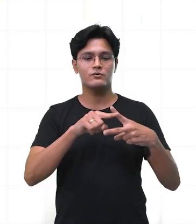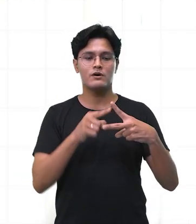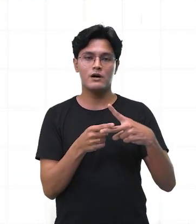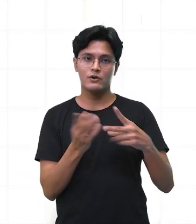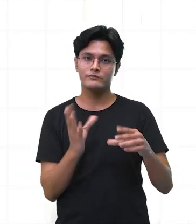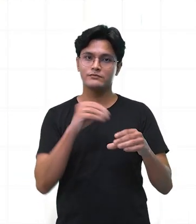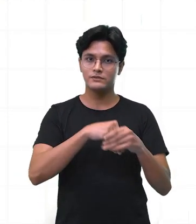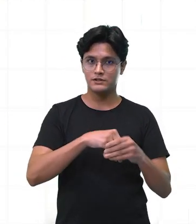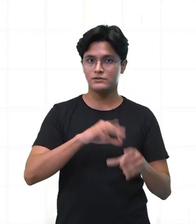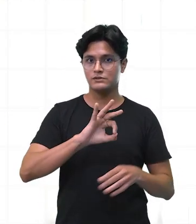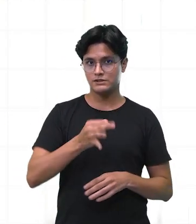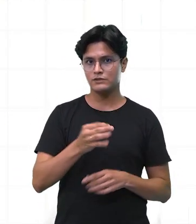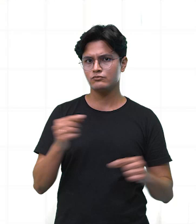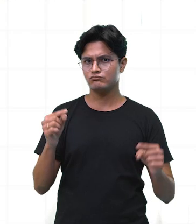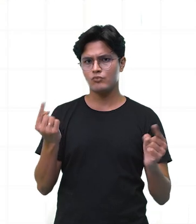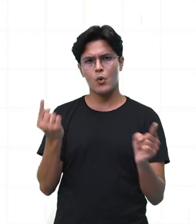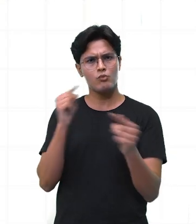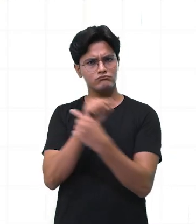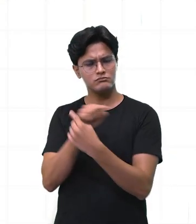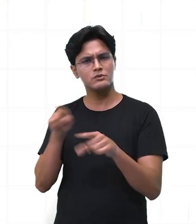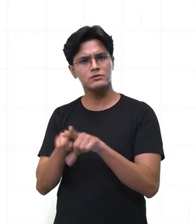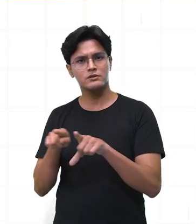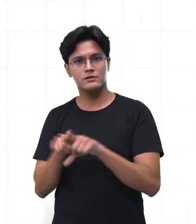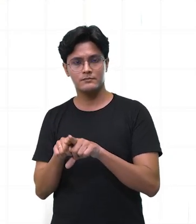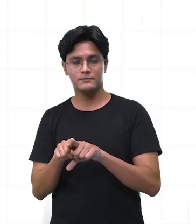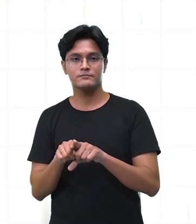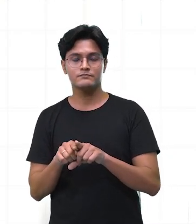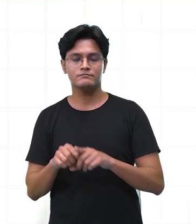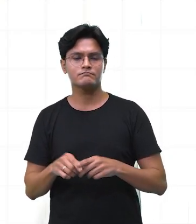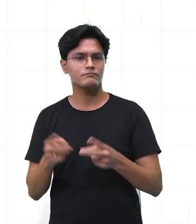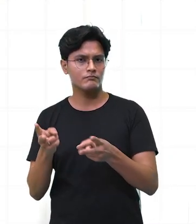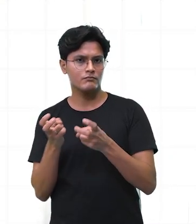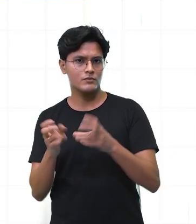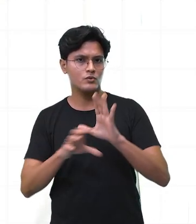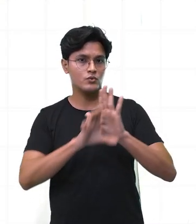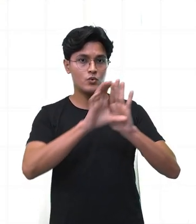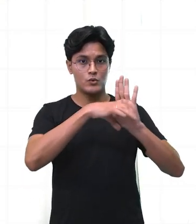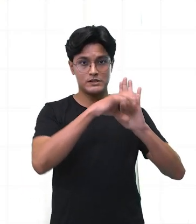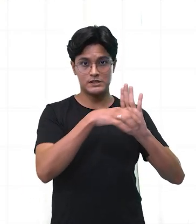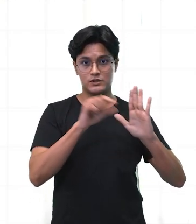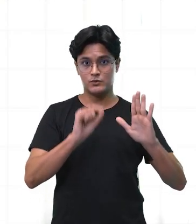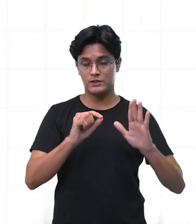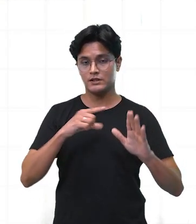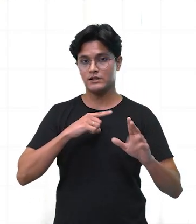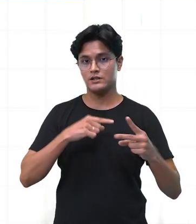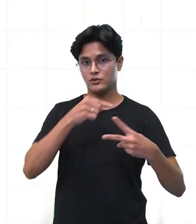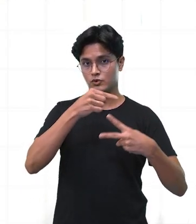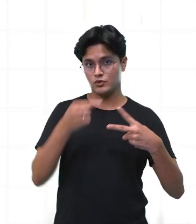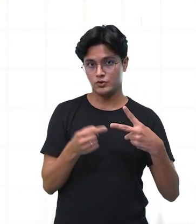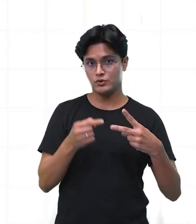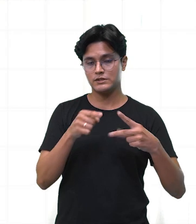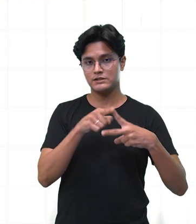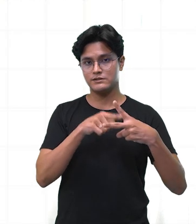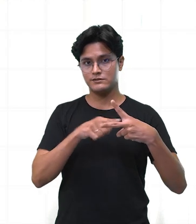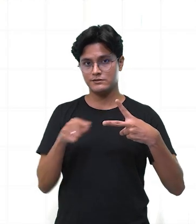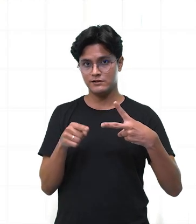vice-versa, tá? Olha o que diz a definição aí. Dois ângulos são chamados de